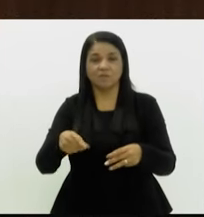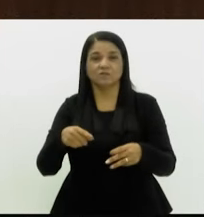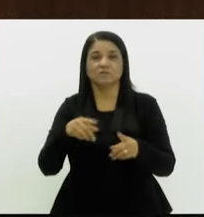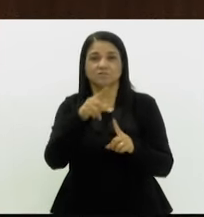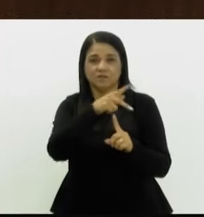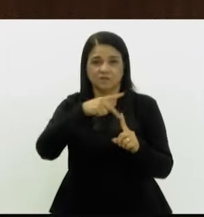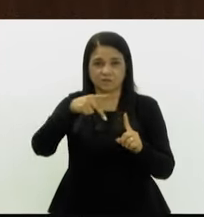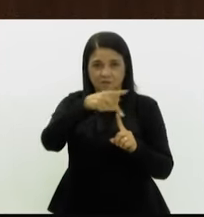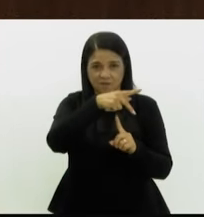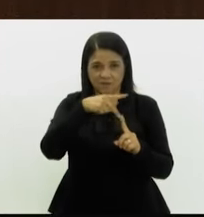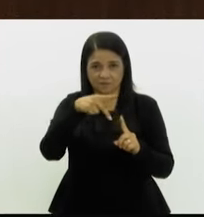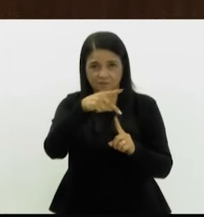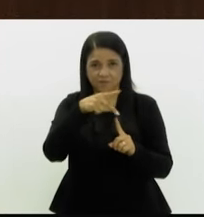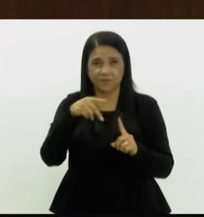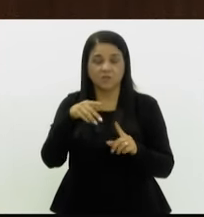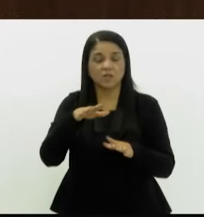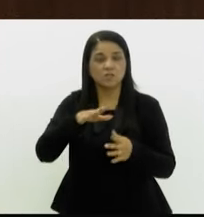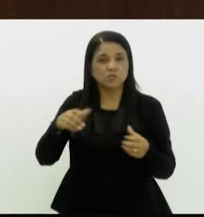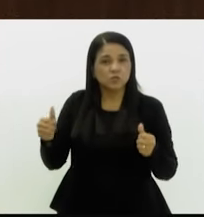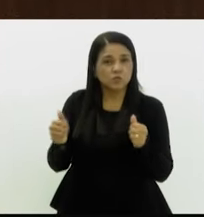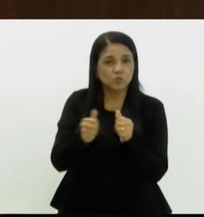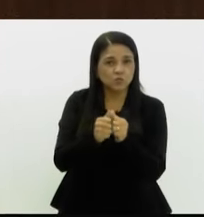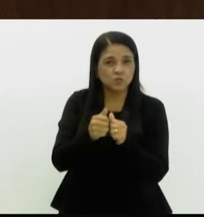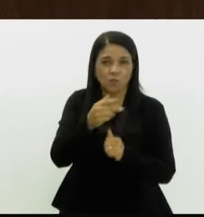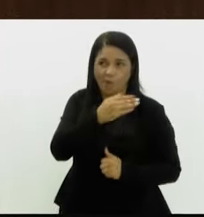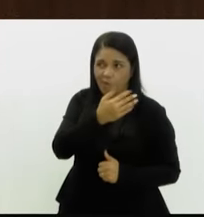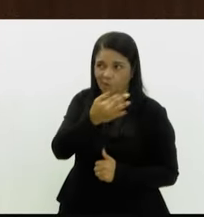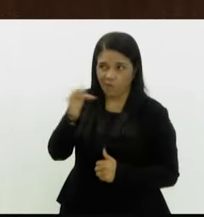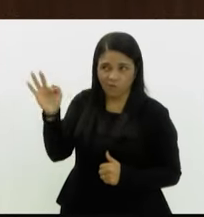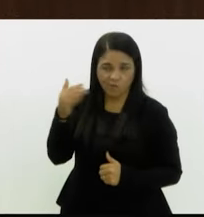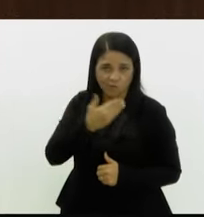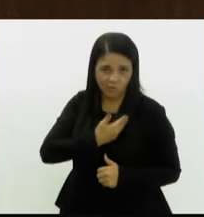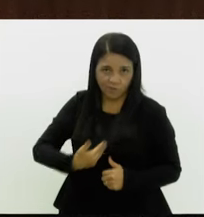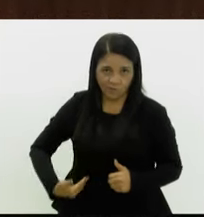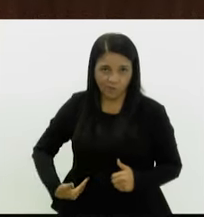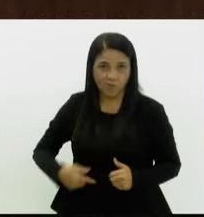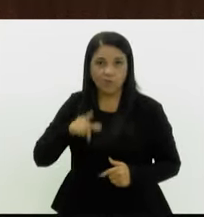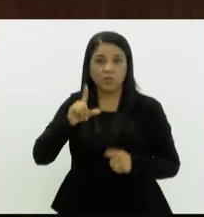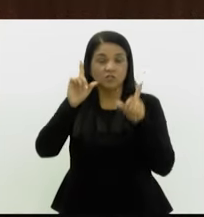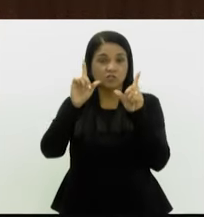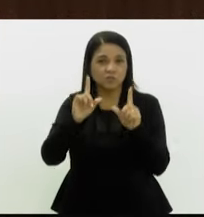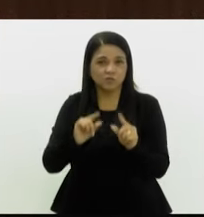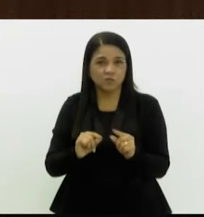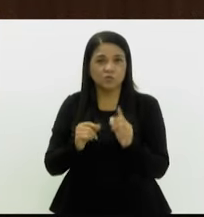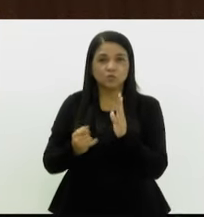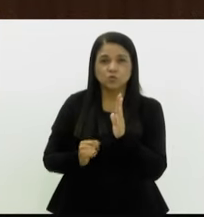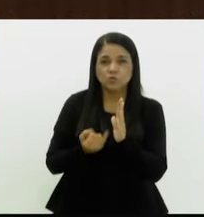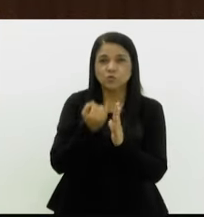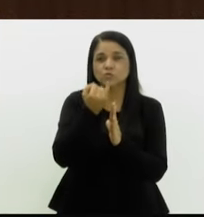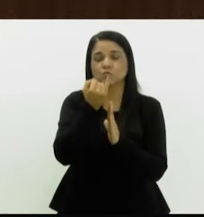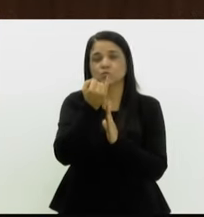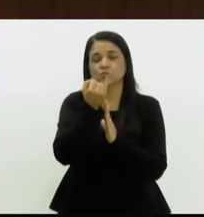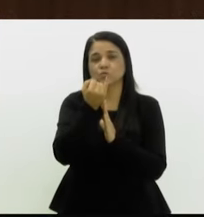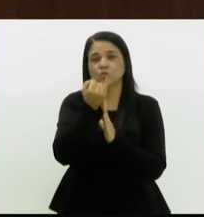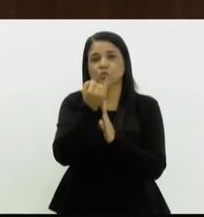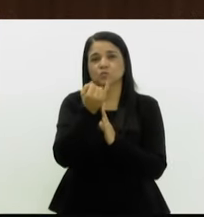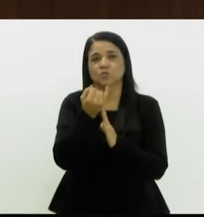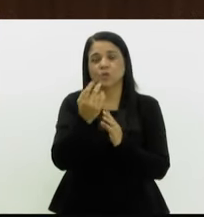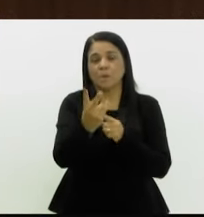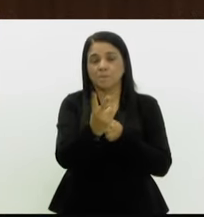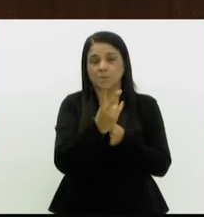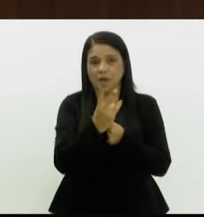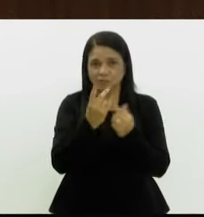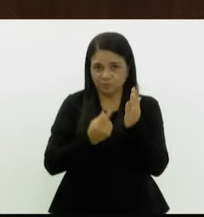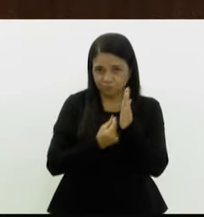junto à esfera do governo foi exatamente a redução dos juros do empréstimo consignado. São mais